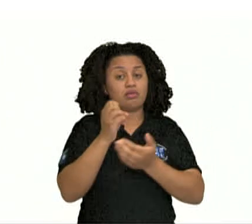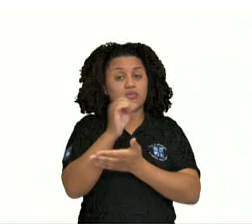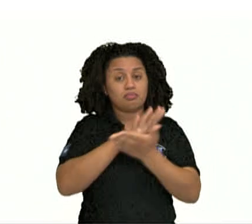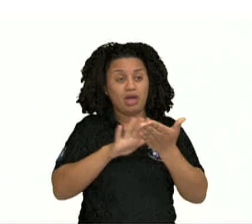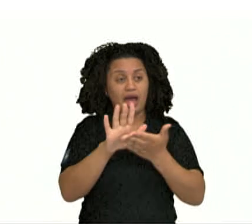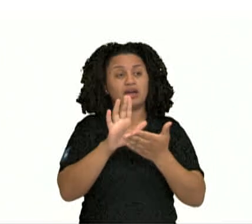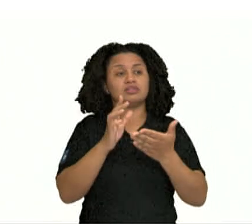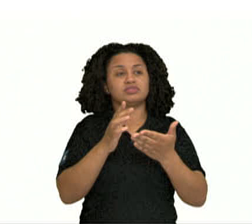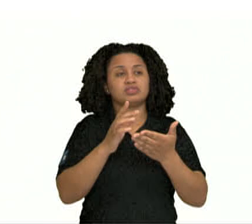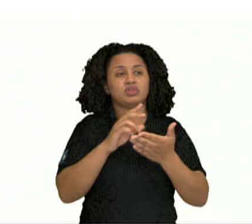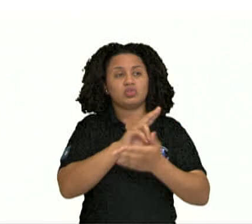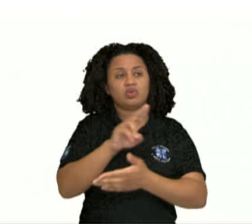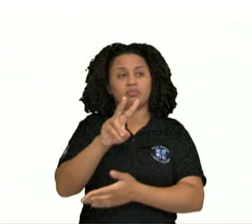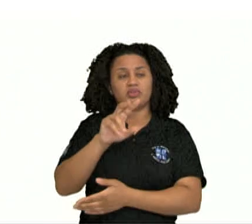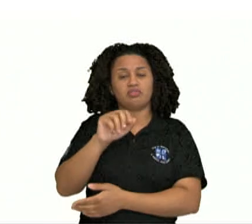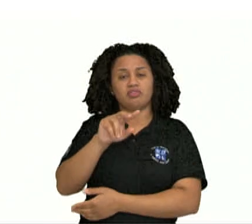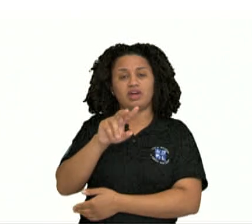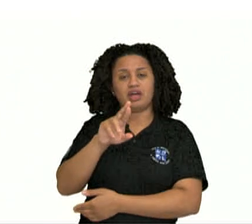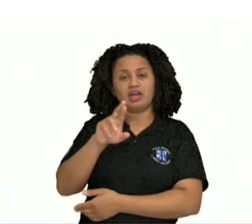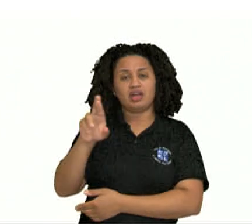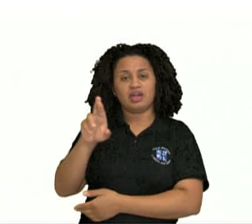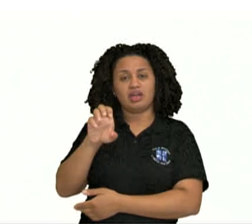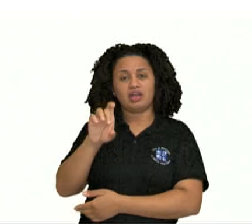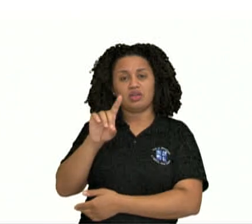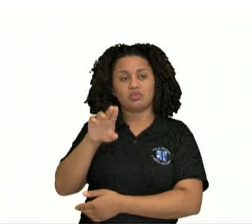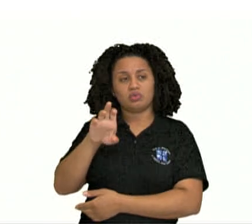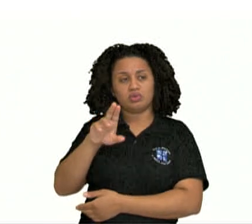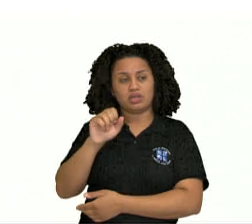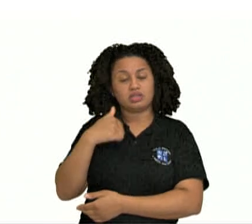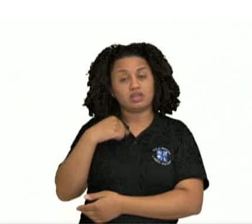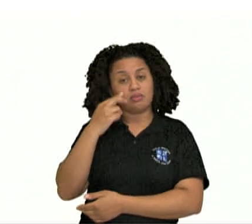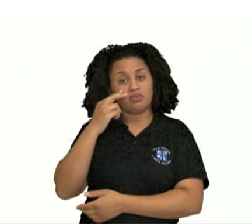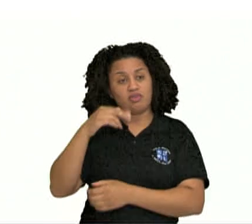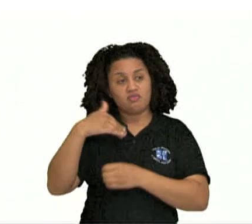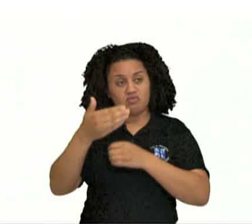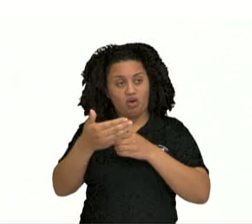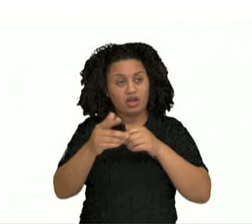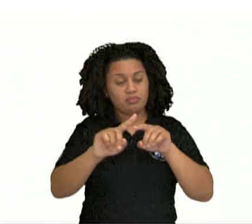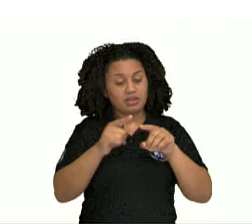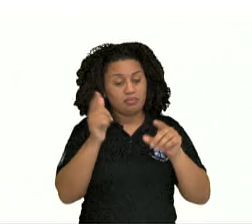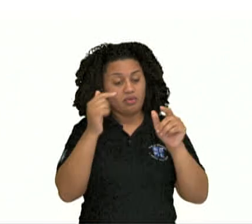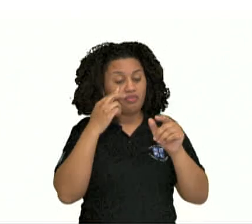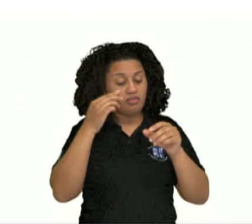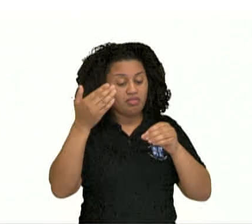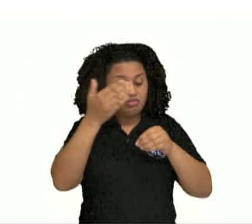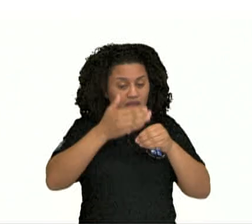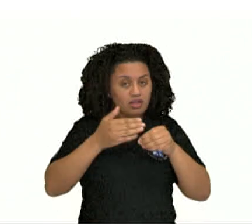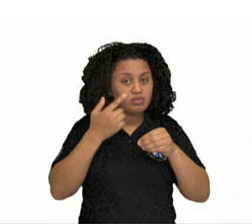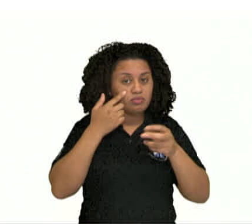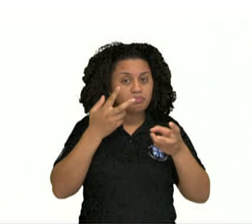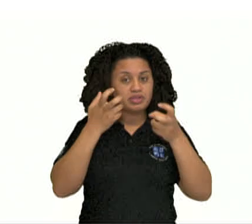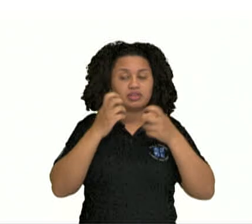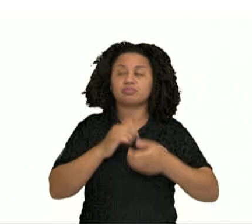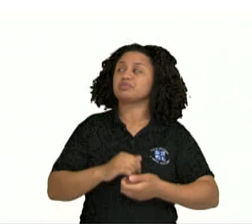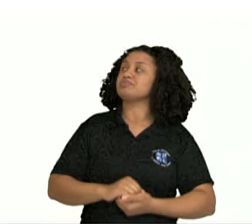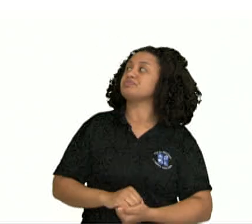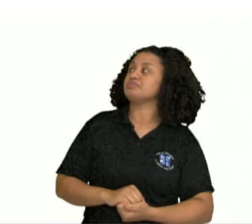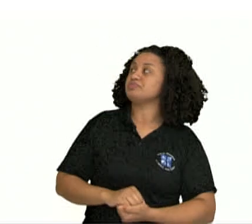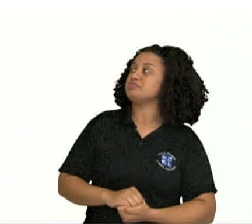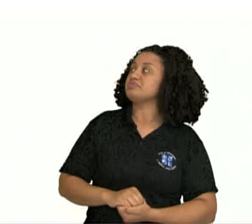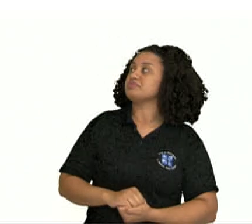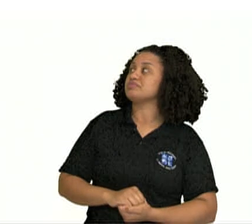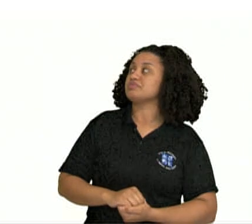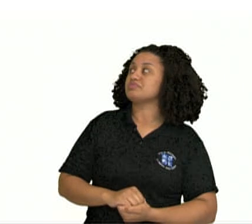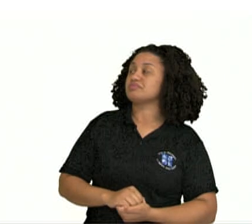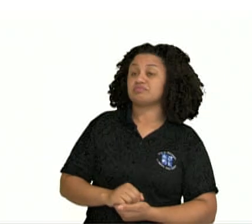imagens chamadas de varredura vem a parte externa mas tem cortes que a gente consegue analisar as chamadas organelas celulares que estão